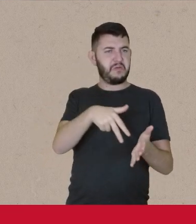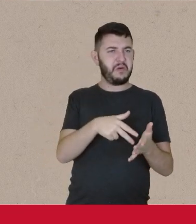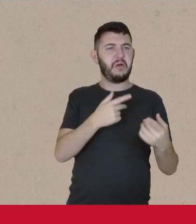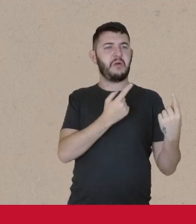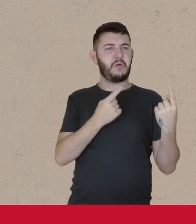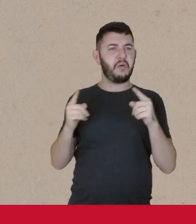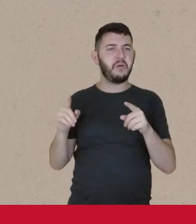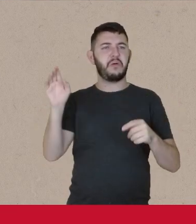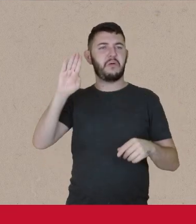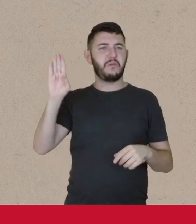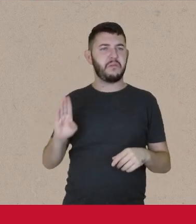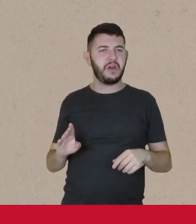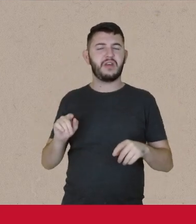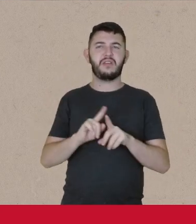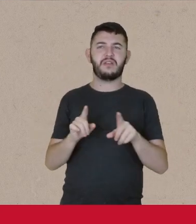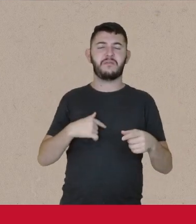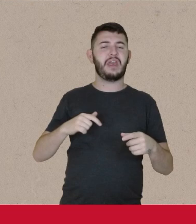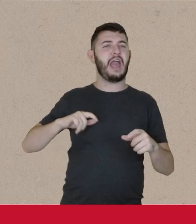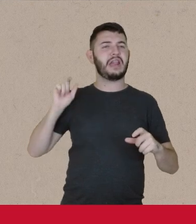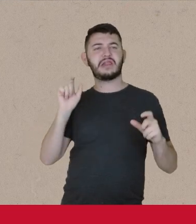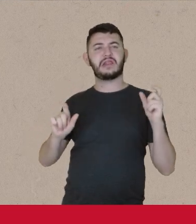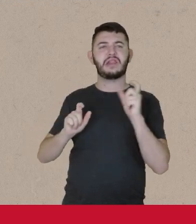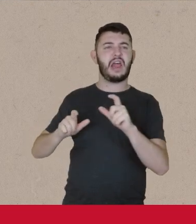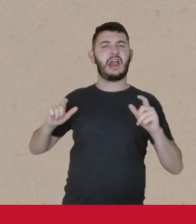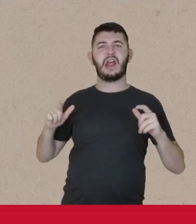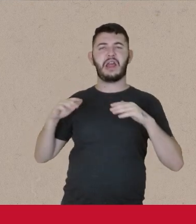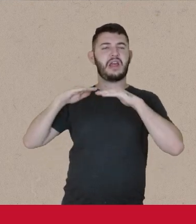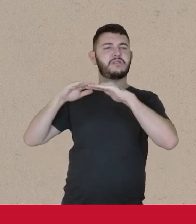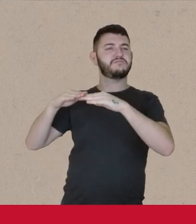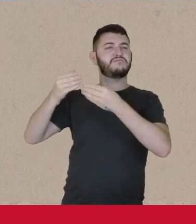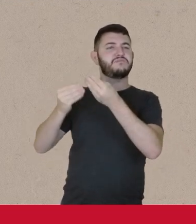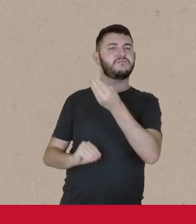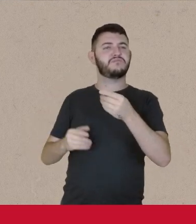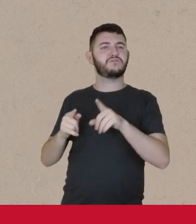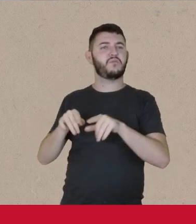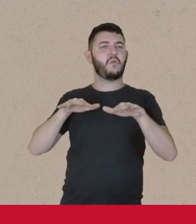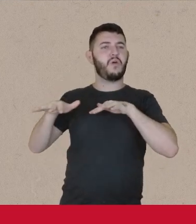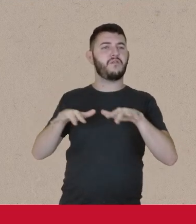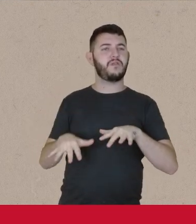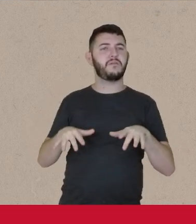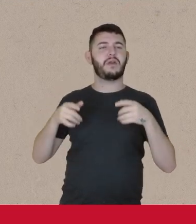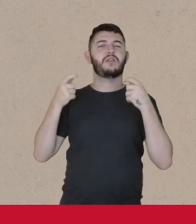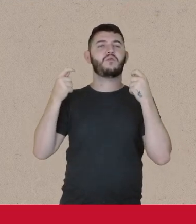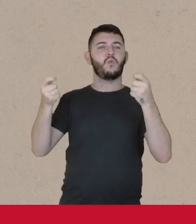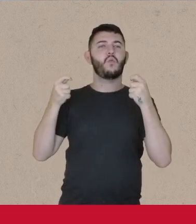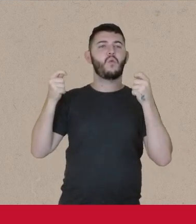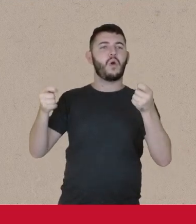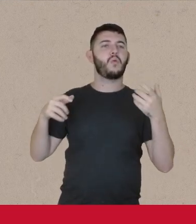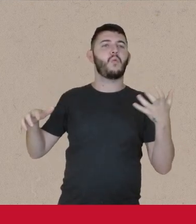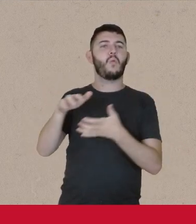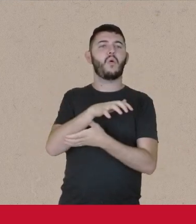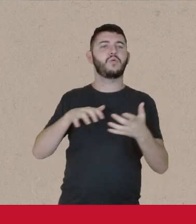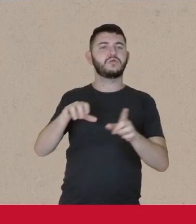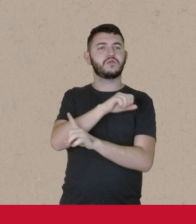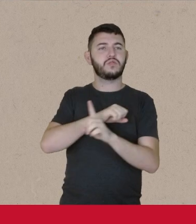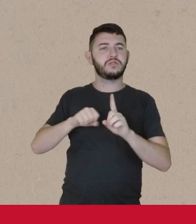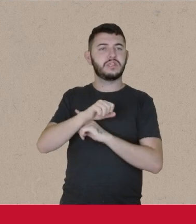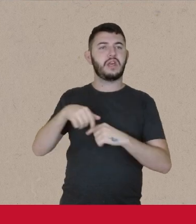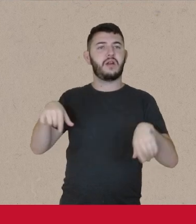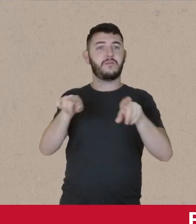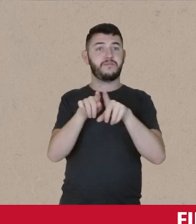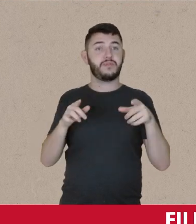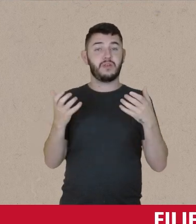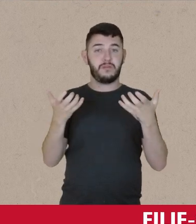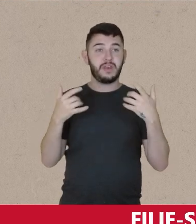quer cercear os movimentos sociais, atemorizar, como eles sempre fazem, criminalizar, e por fim, que é um salvo-conduto